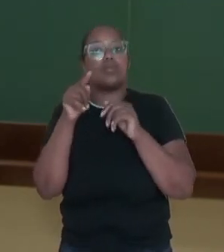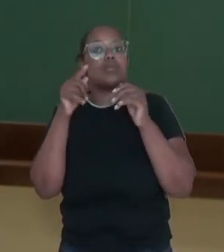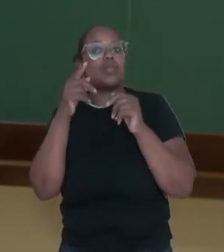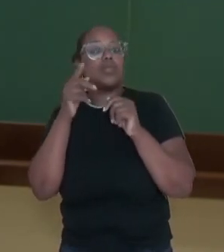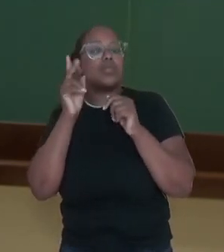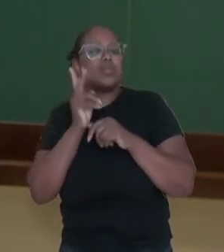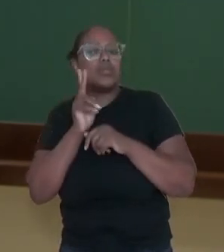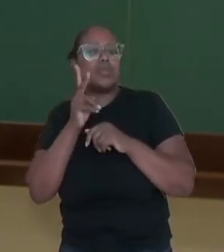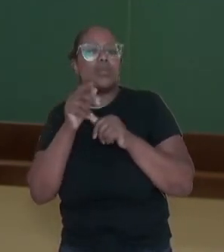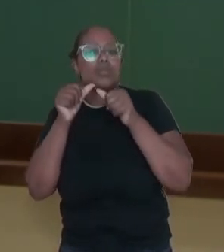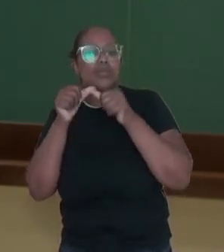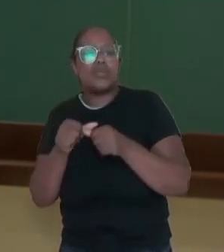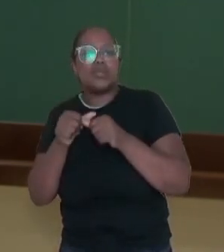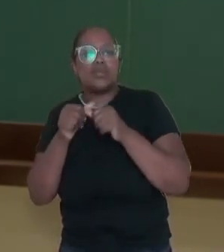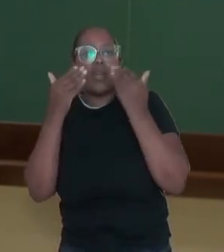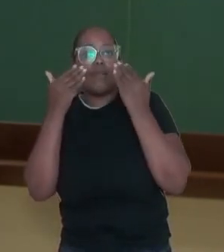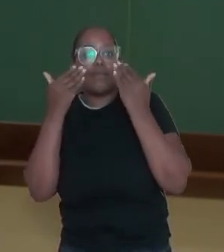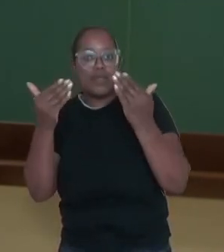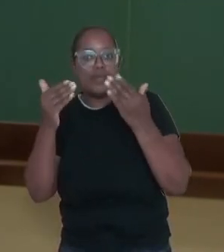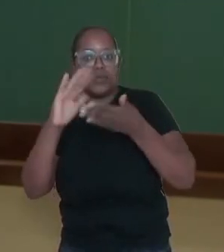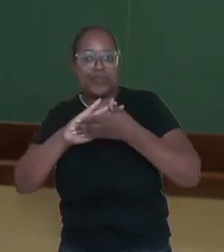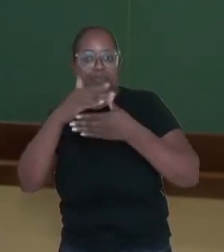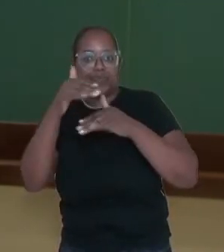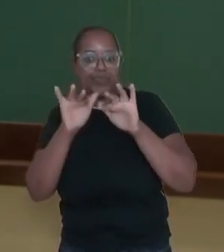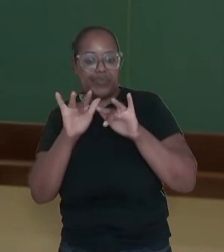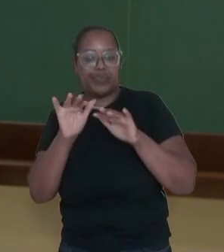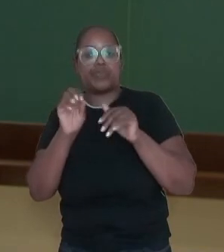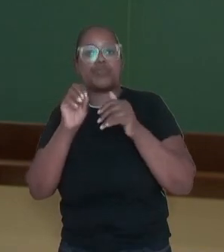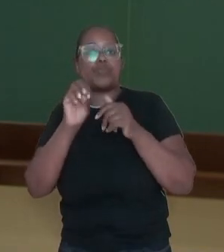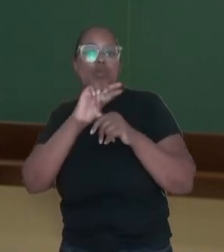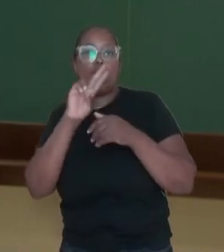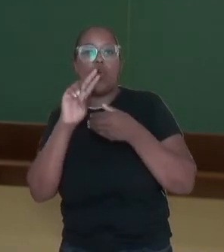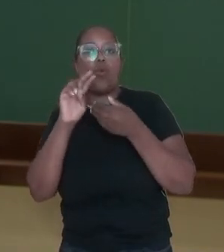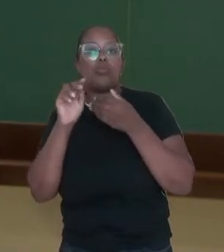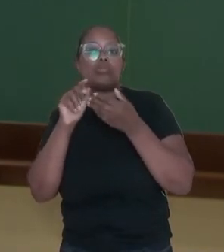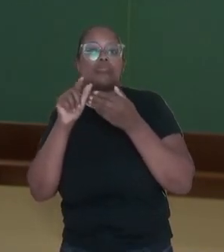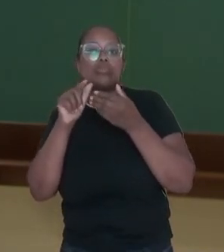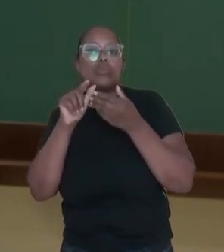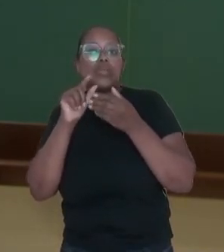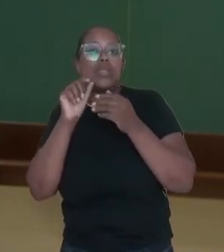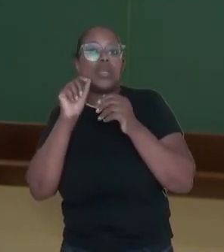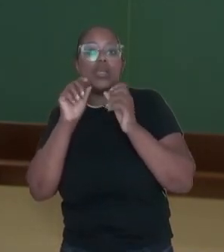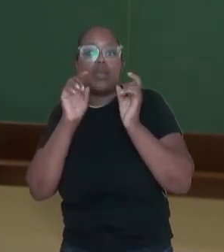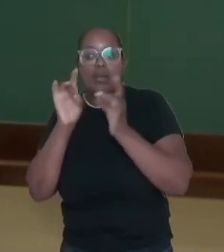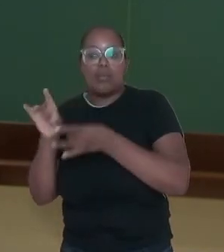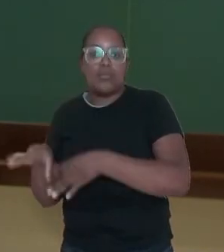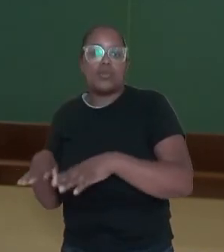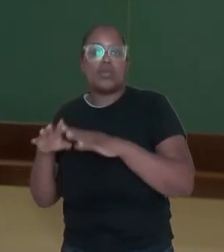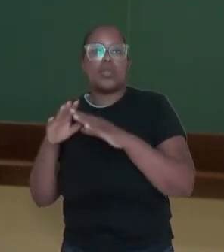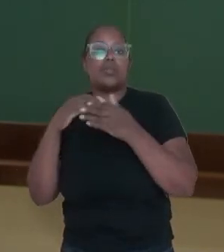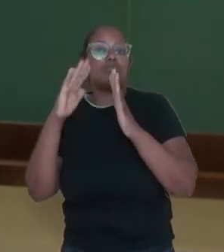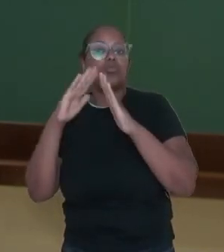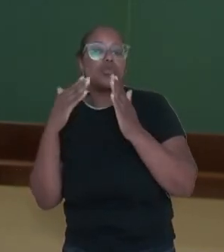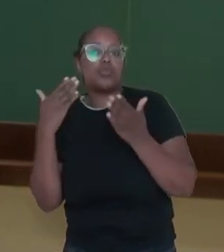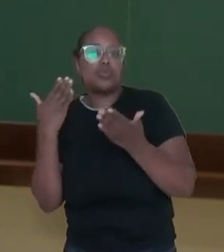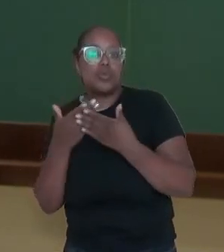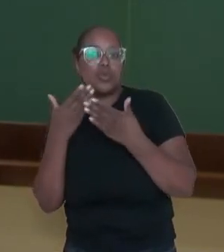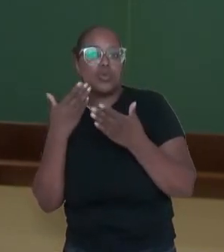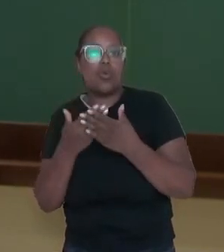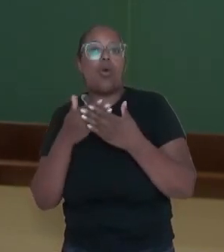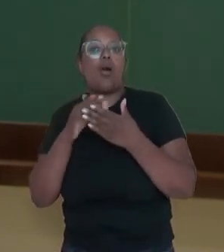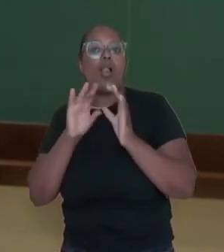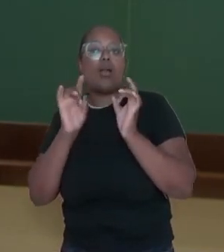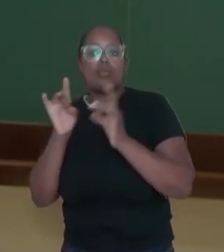ficando tanto tempo na frente do computador jogando e deixando de fazer a atividade física, né? Então, se você